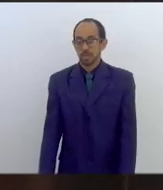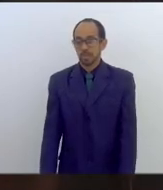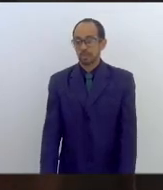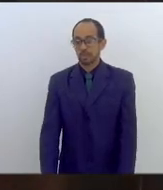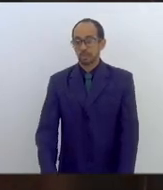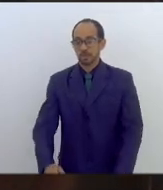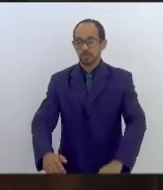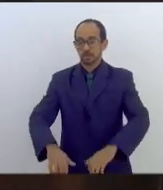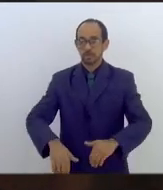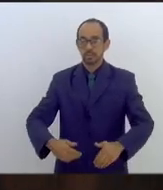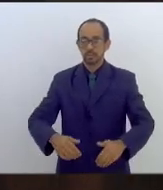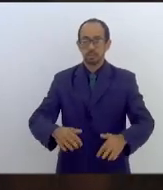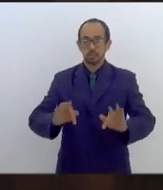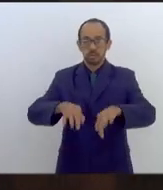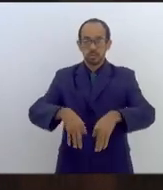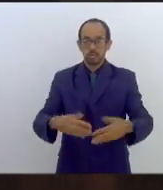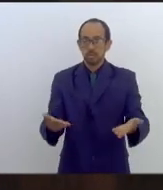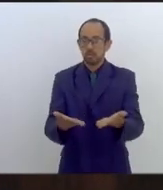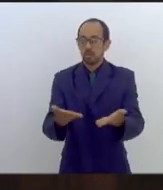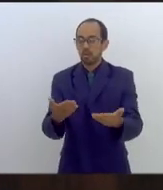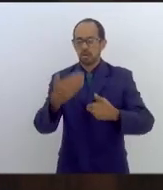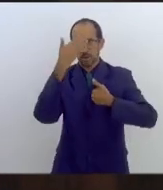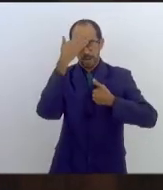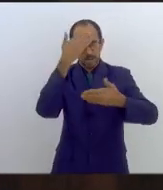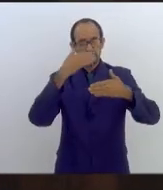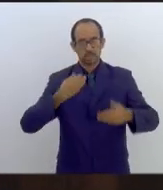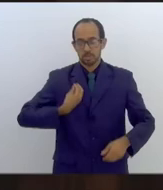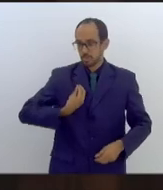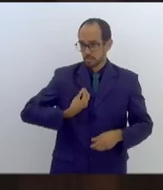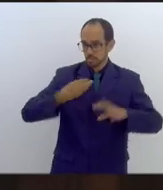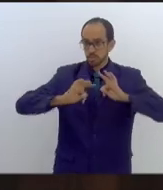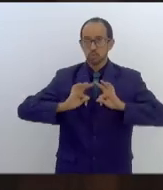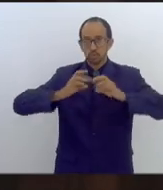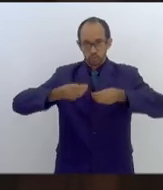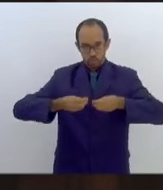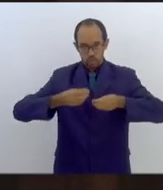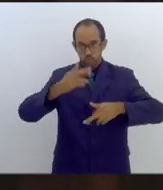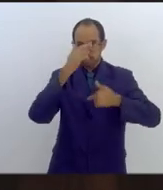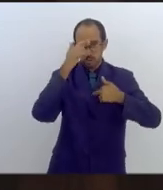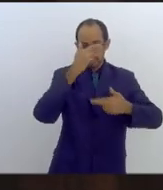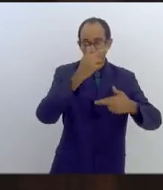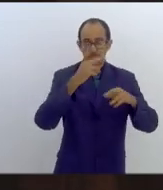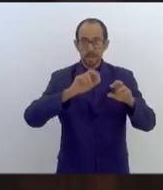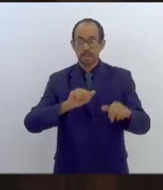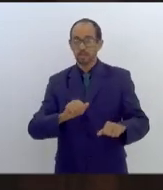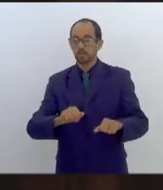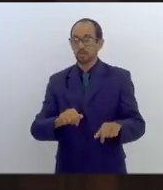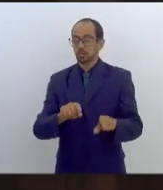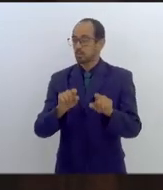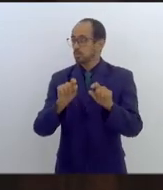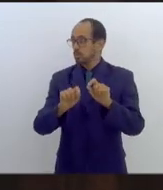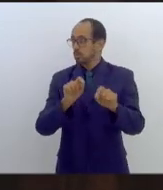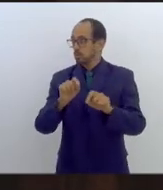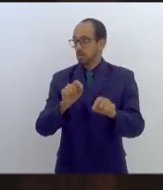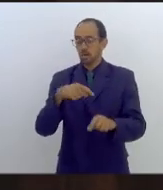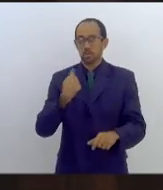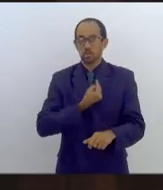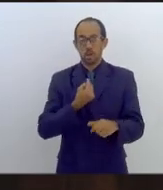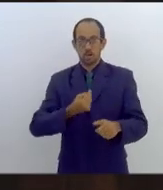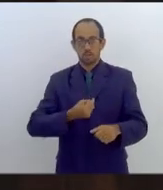finalizando gostaria de agradecer a presença de todos reiterar o nosso respeito e admiração ao nosso homenageado